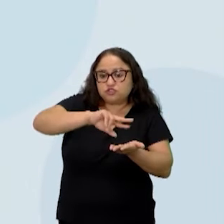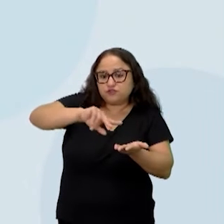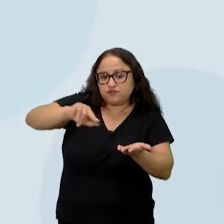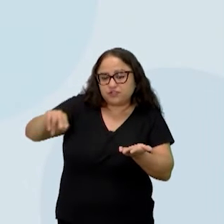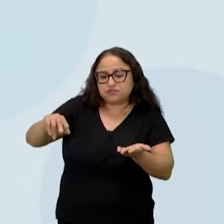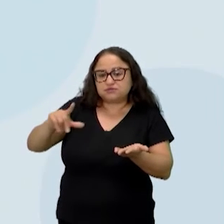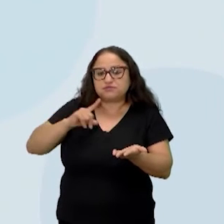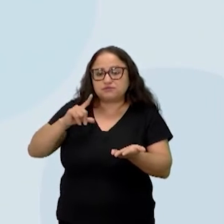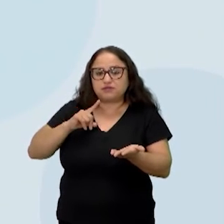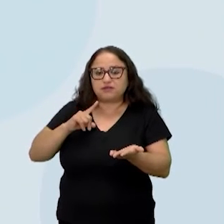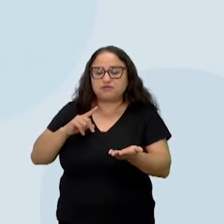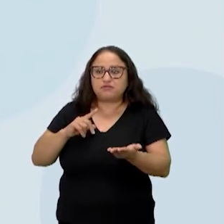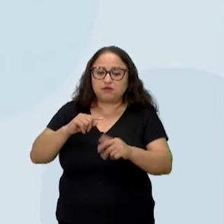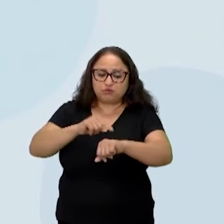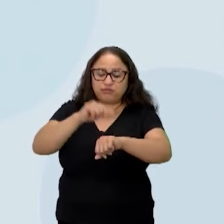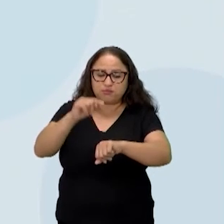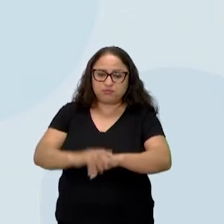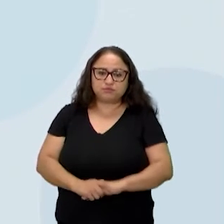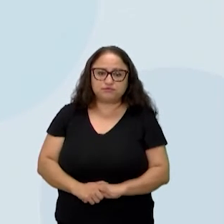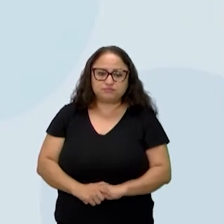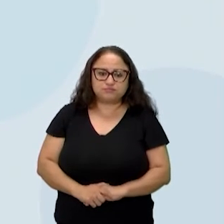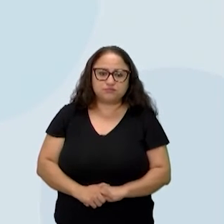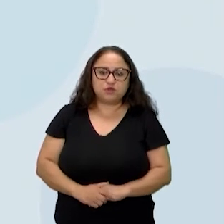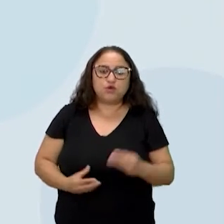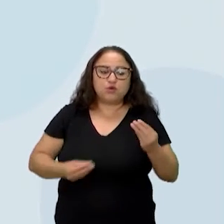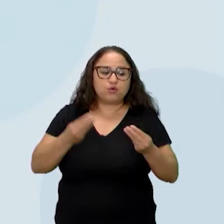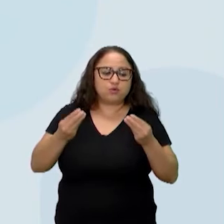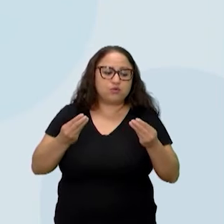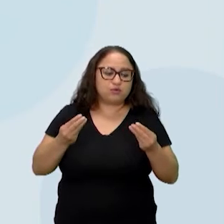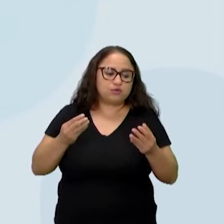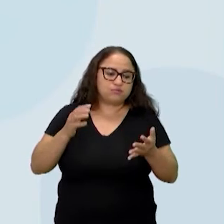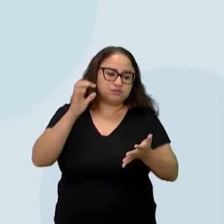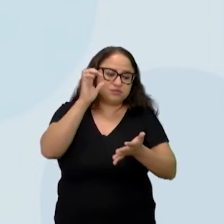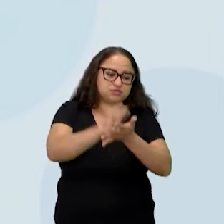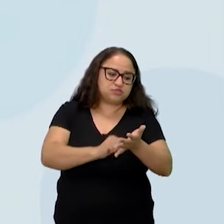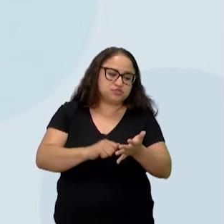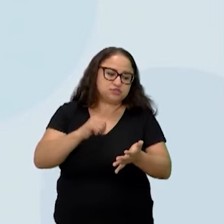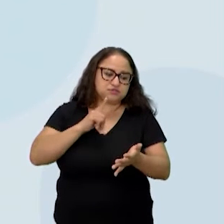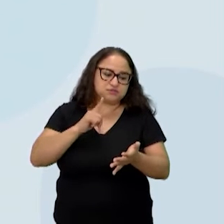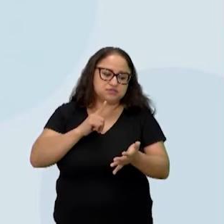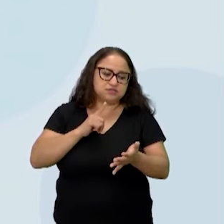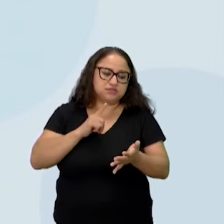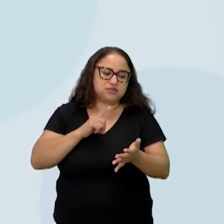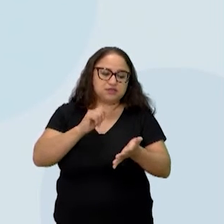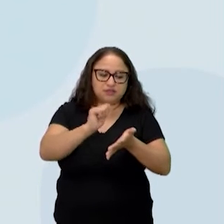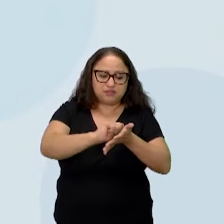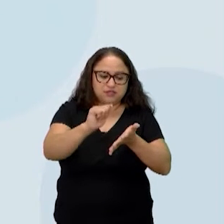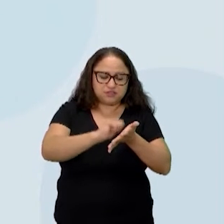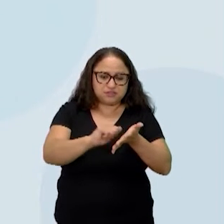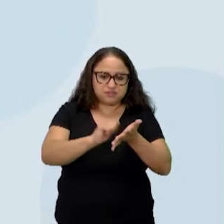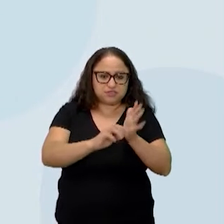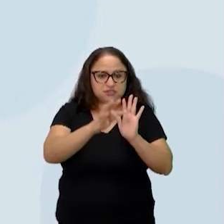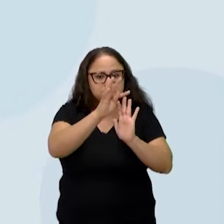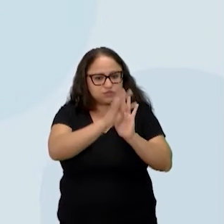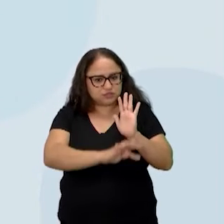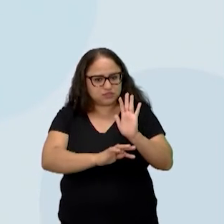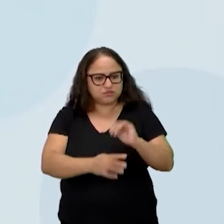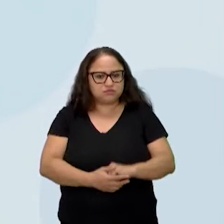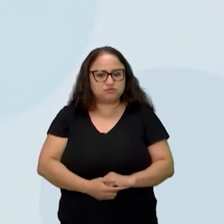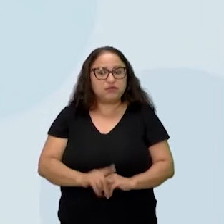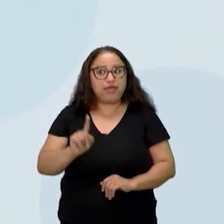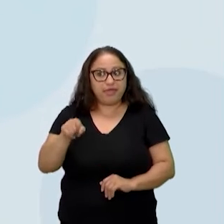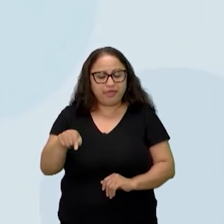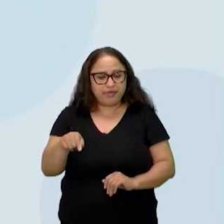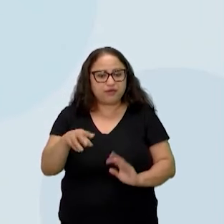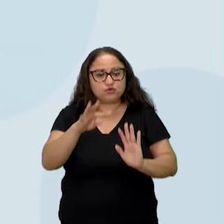Através do registro da peça teatral, da escrita dramatúrgica do texto, o texto dramático. É ele